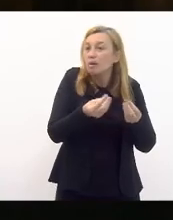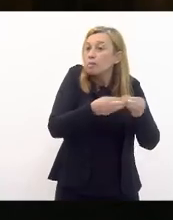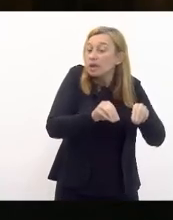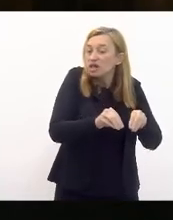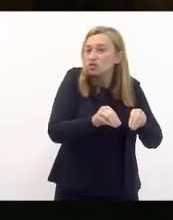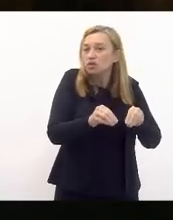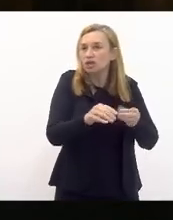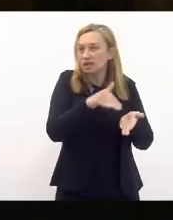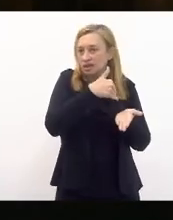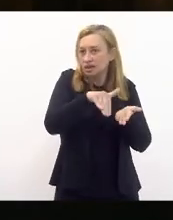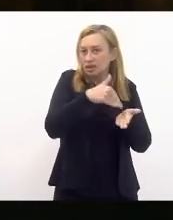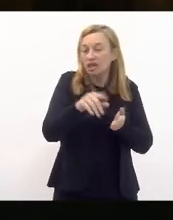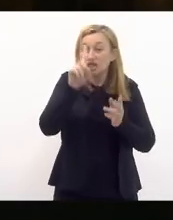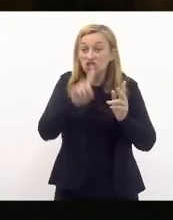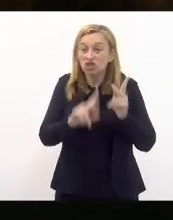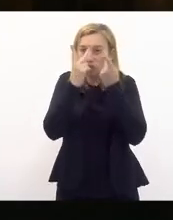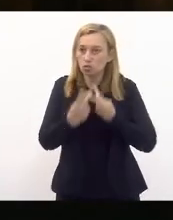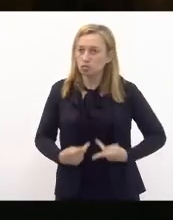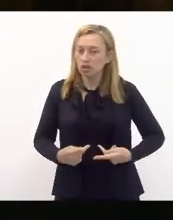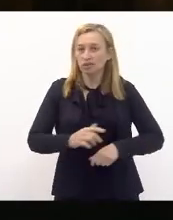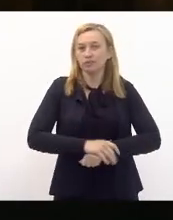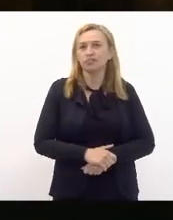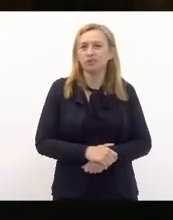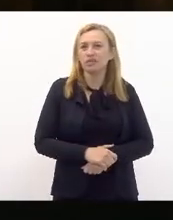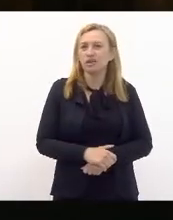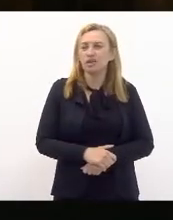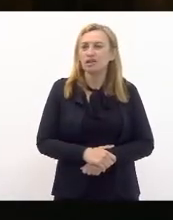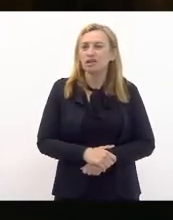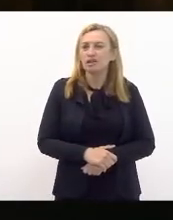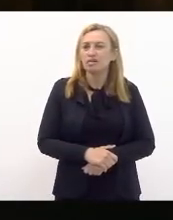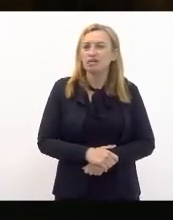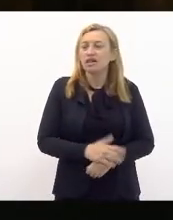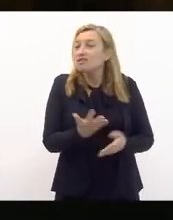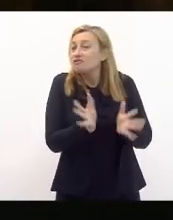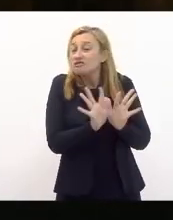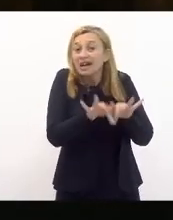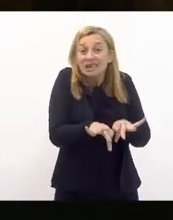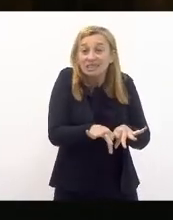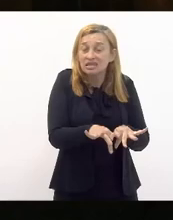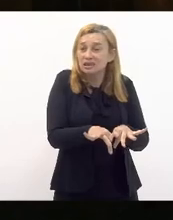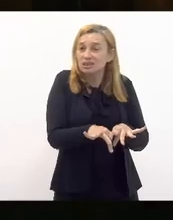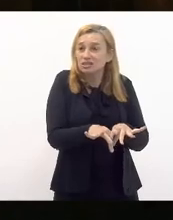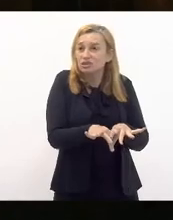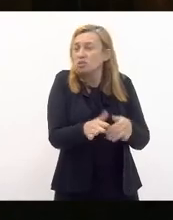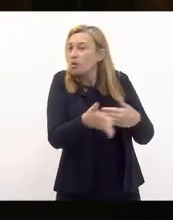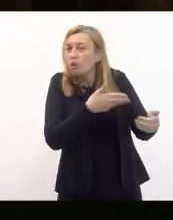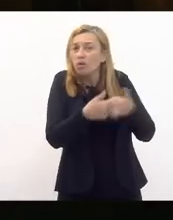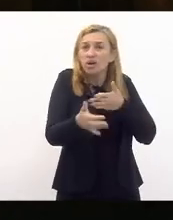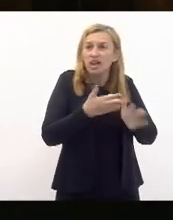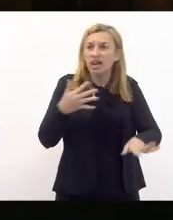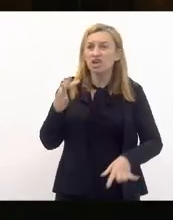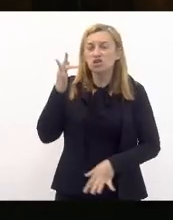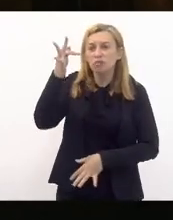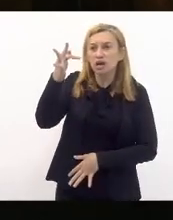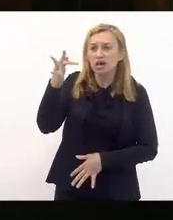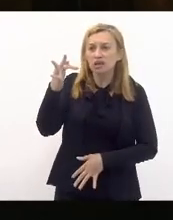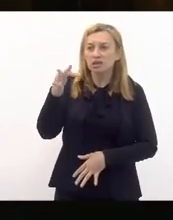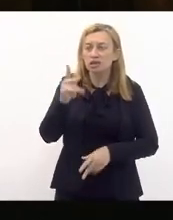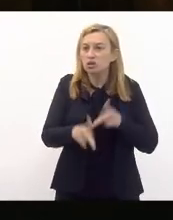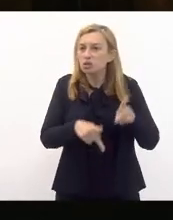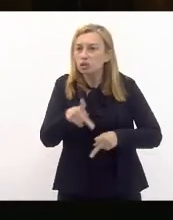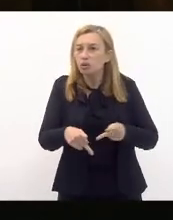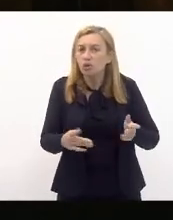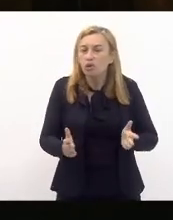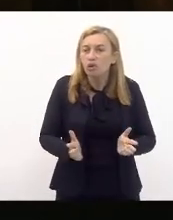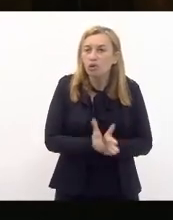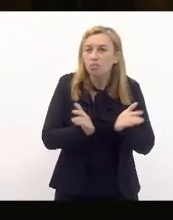assim os direitos humanos que vai acabar terminando TVs com qualquer Esperança do povo pobre do Estado